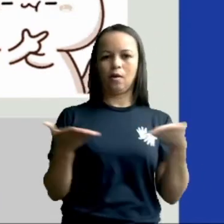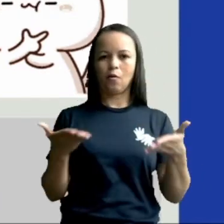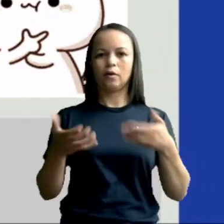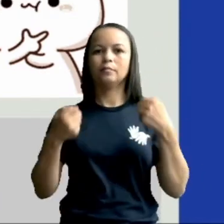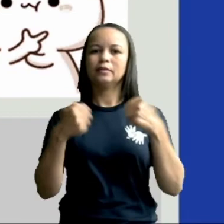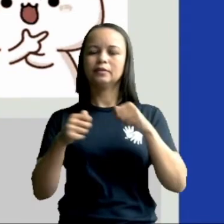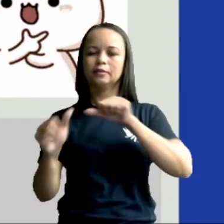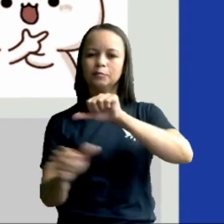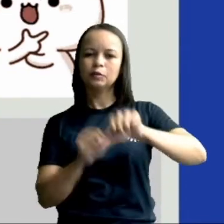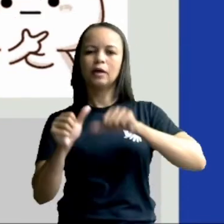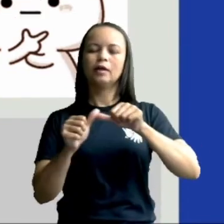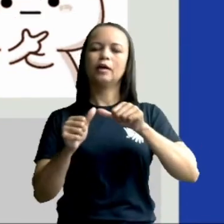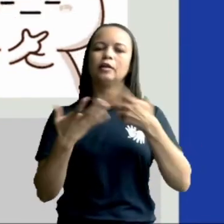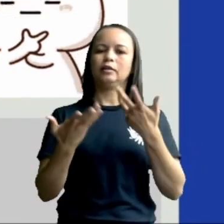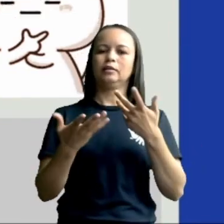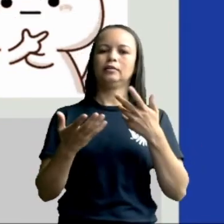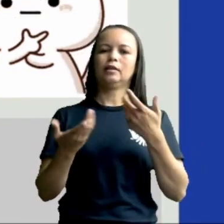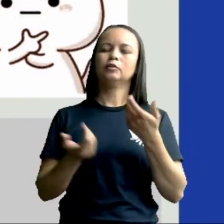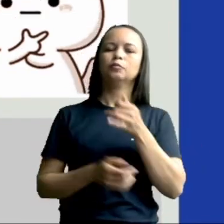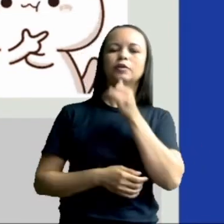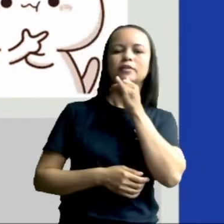por exemplo, nas atitudes do dia a dia.